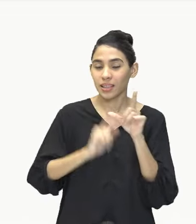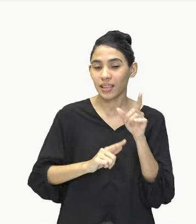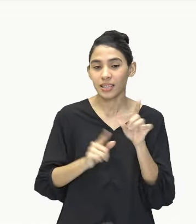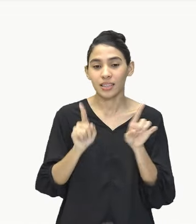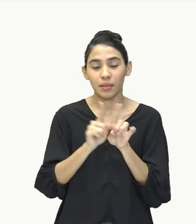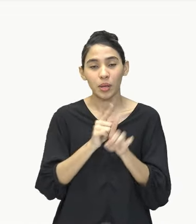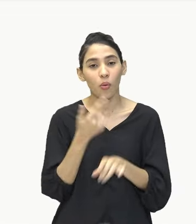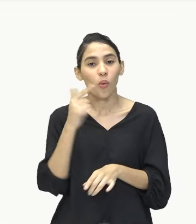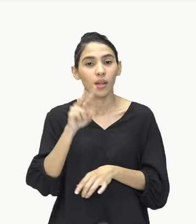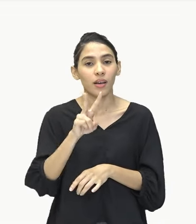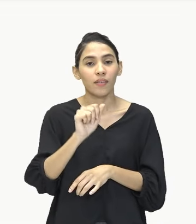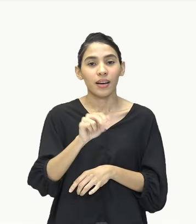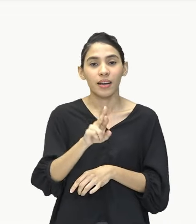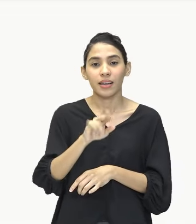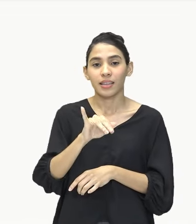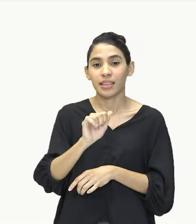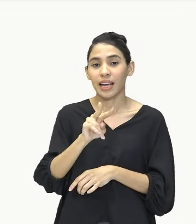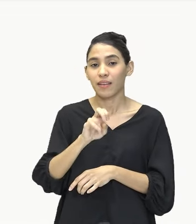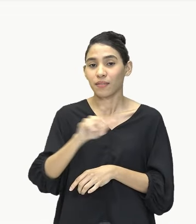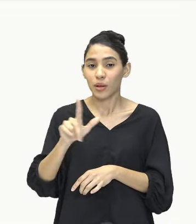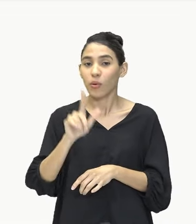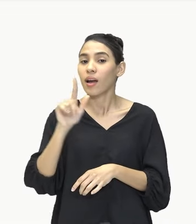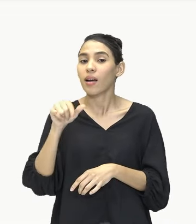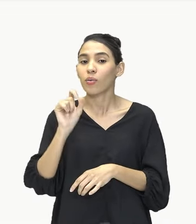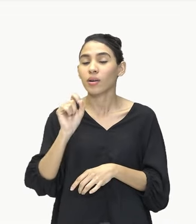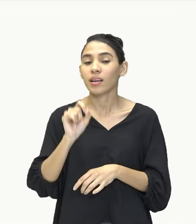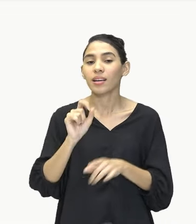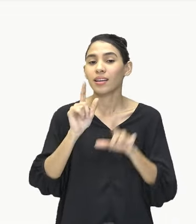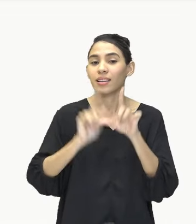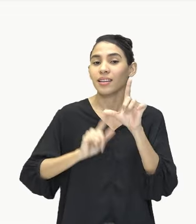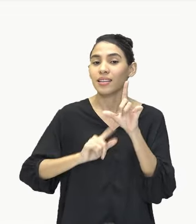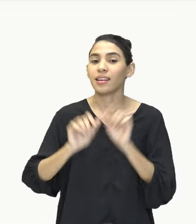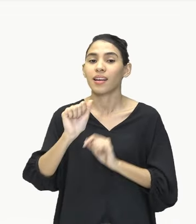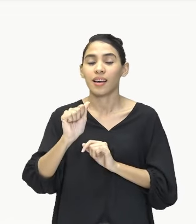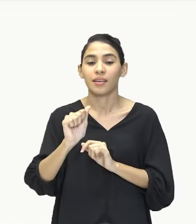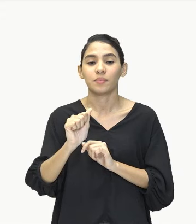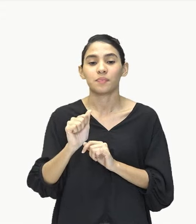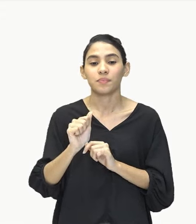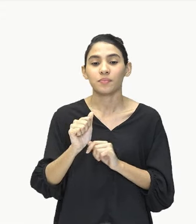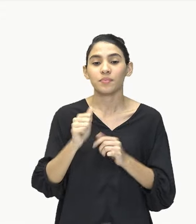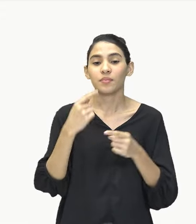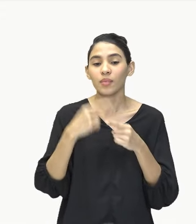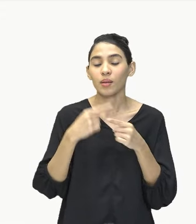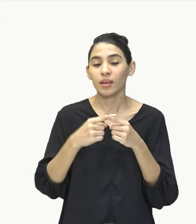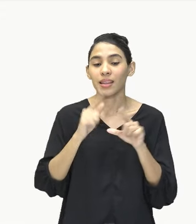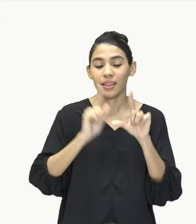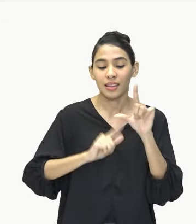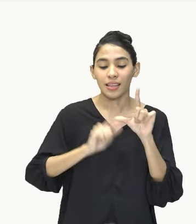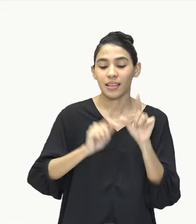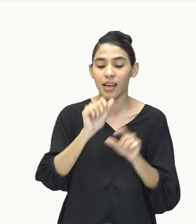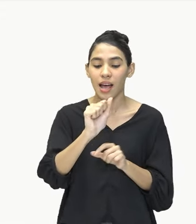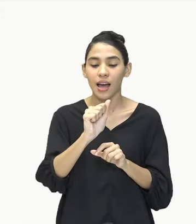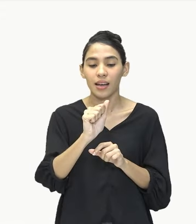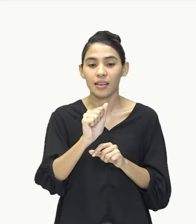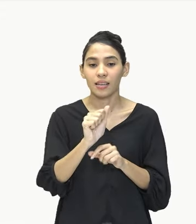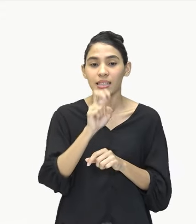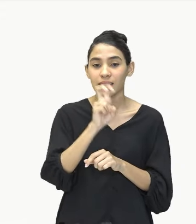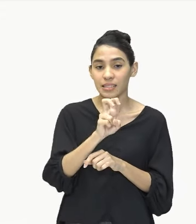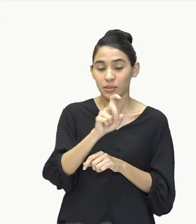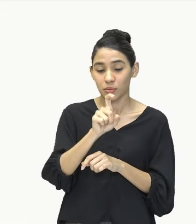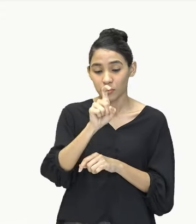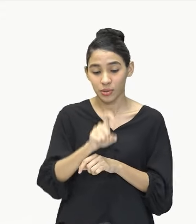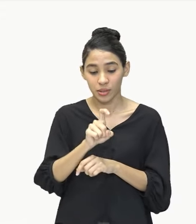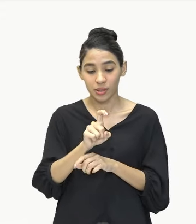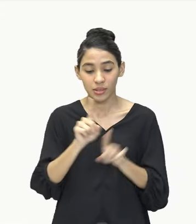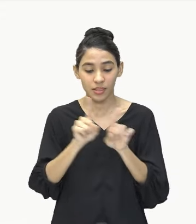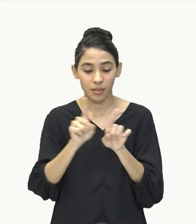outra variável, que é quem? O A. Justamente por causa dessa letrinha aí, faz com que o 5x e